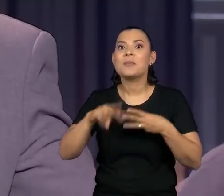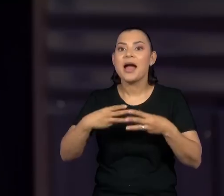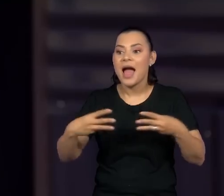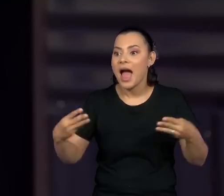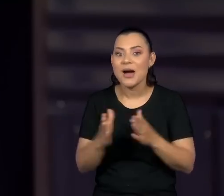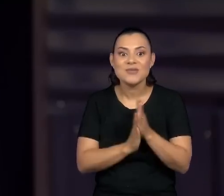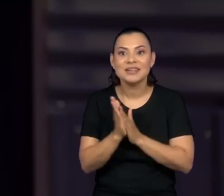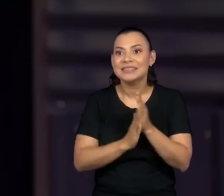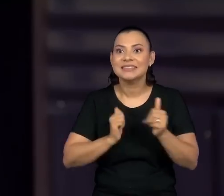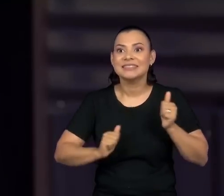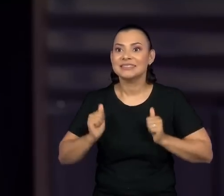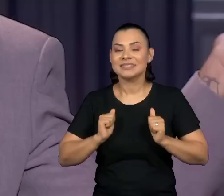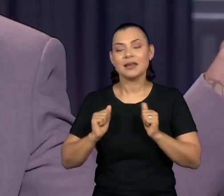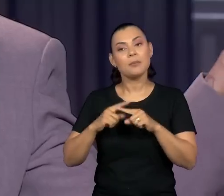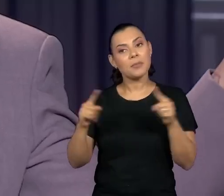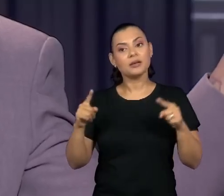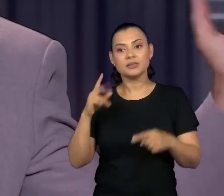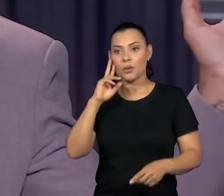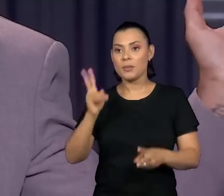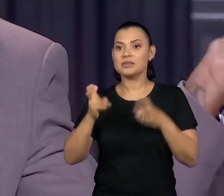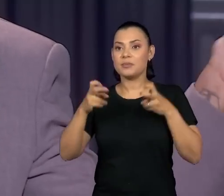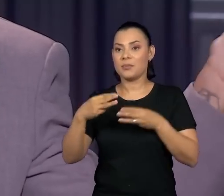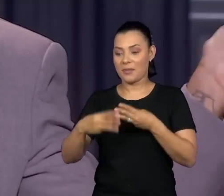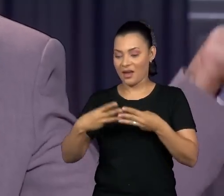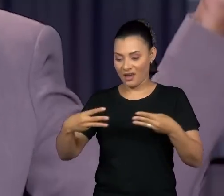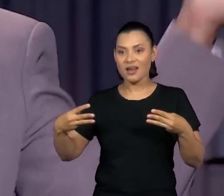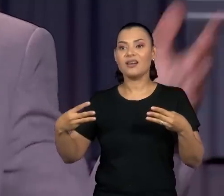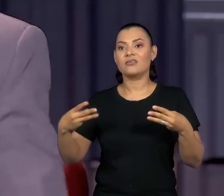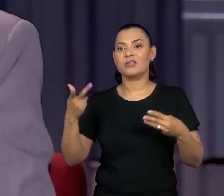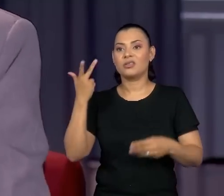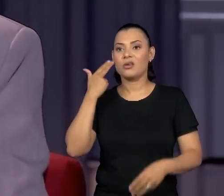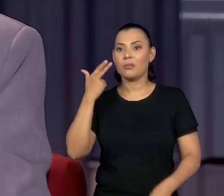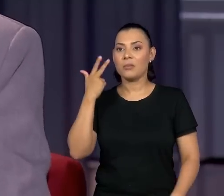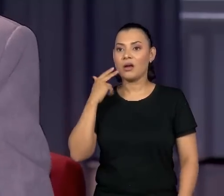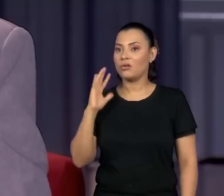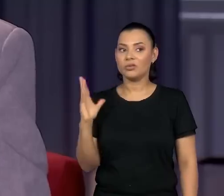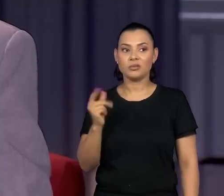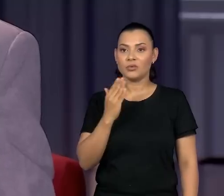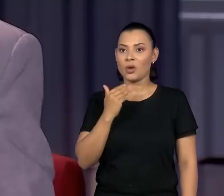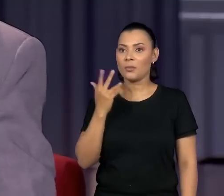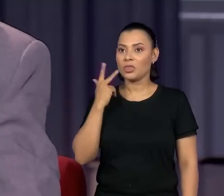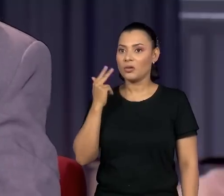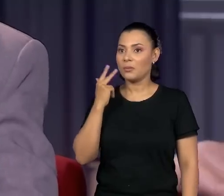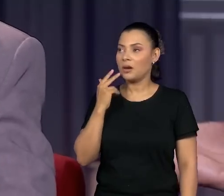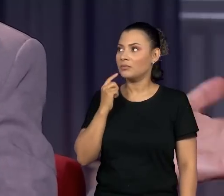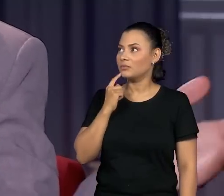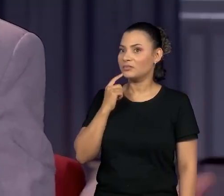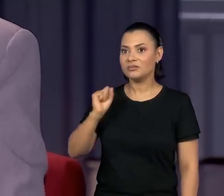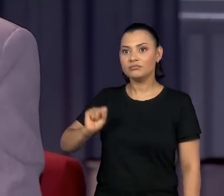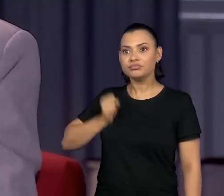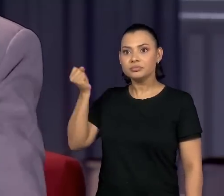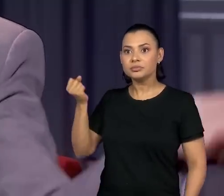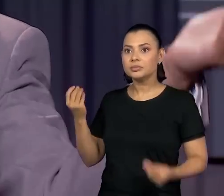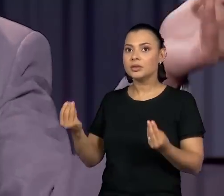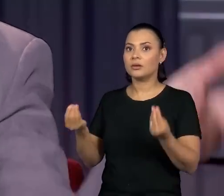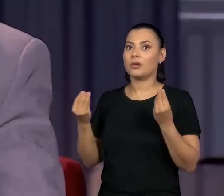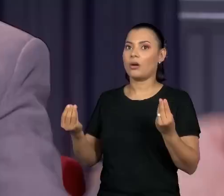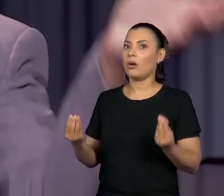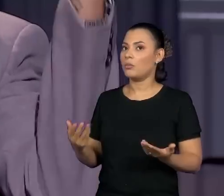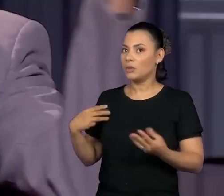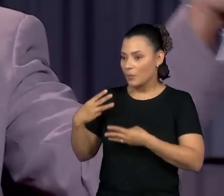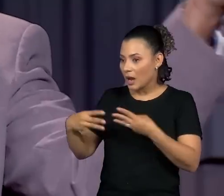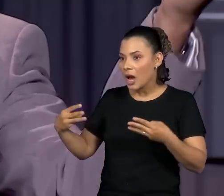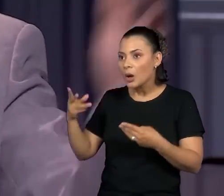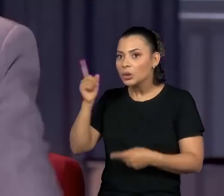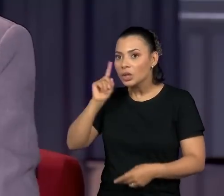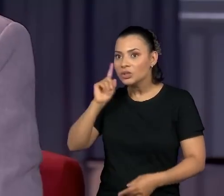ligado? E depois eu vi que macarrão era um bagulho normal de ter em outros lugares. E eu fiquei puto. Como assim? Todo